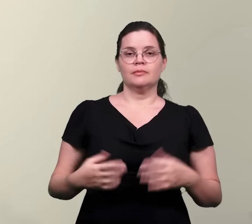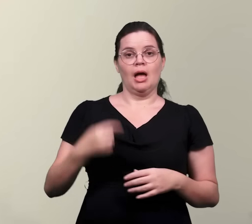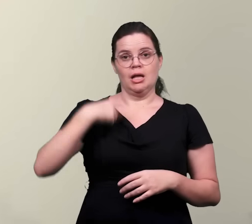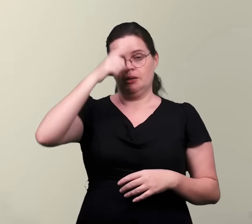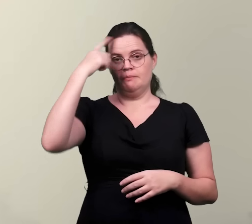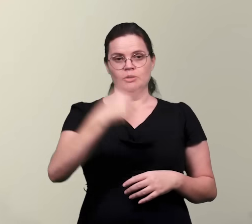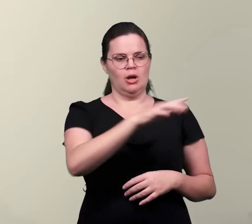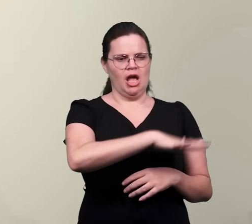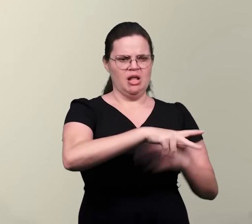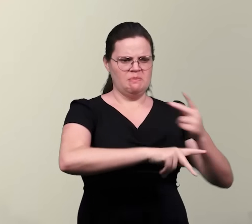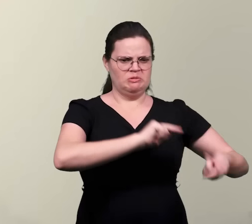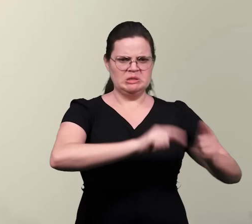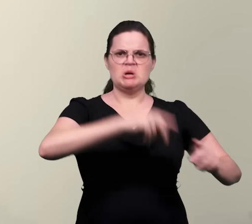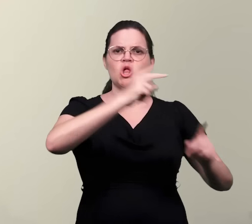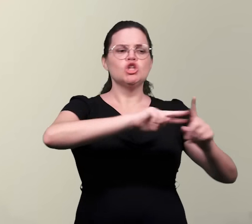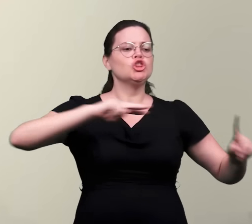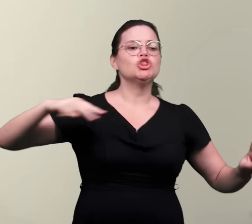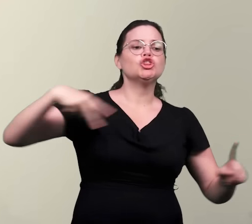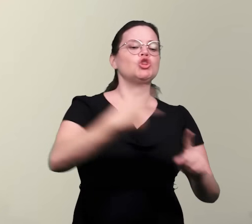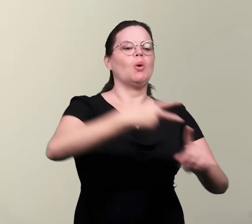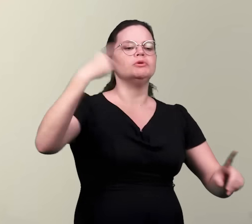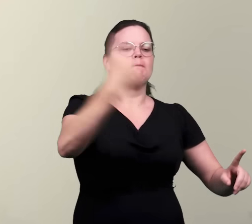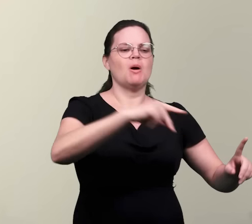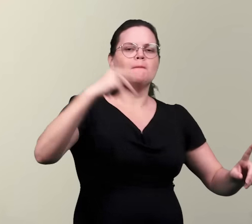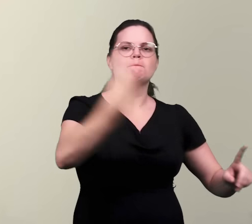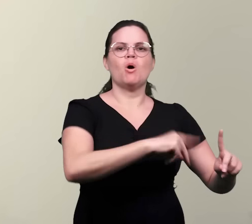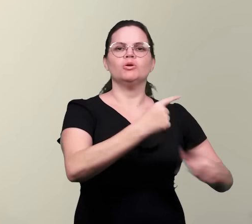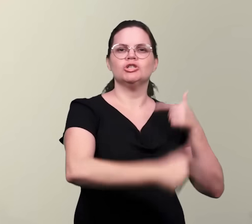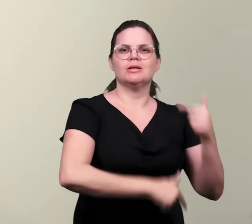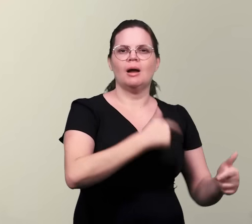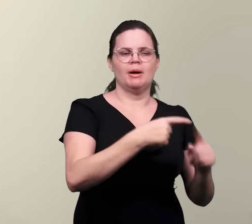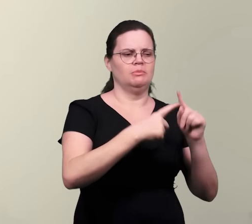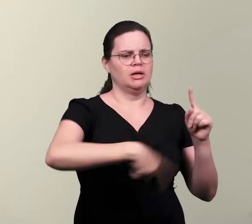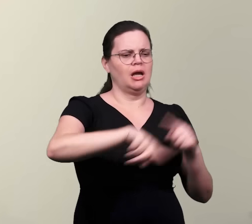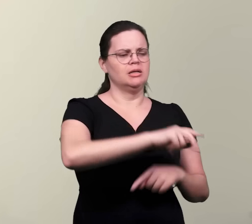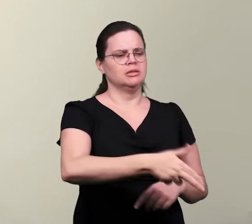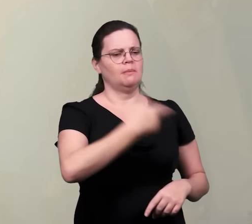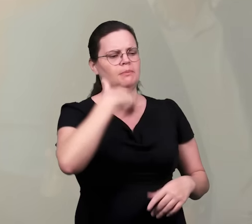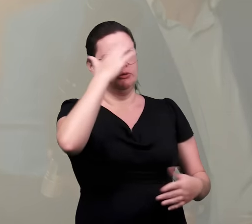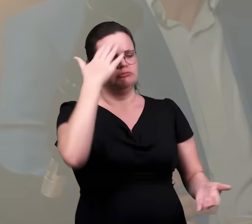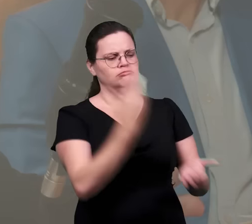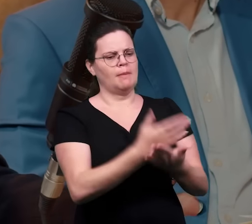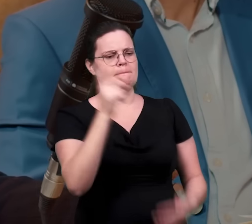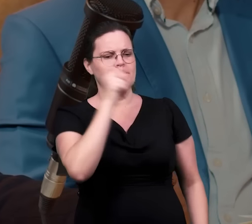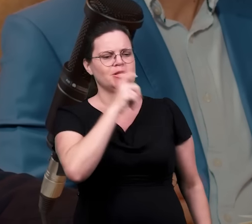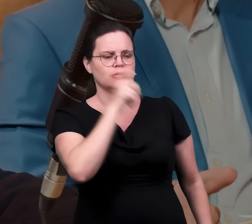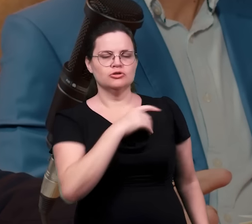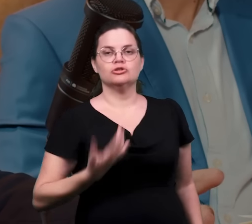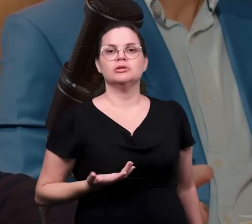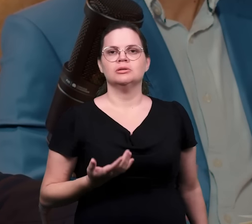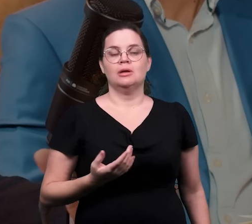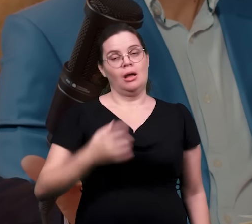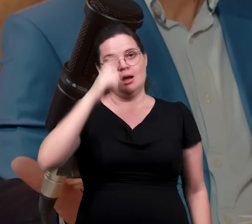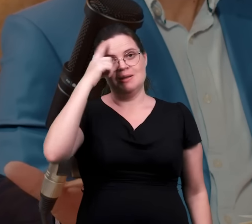esses homens, para que se ocupem nele e não confiem as palavras de mentira. Então, com o coração endurecido, ele agravou